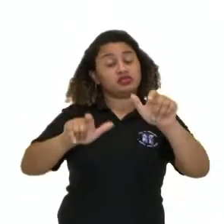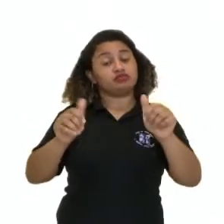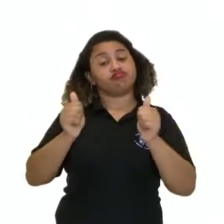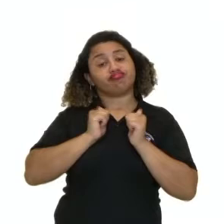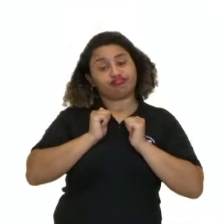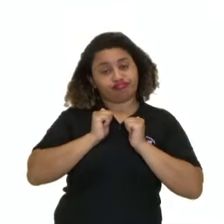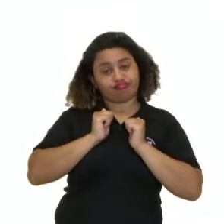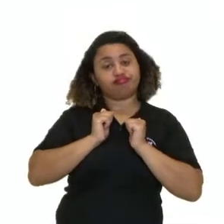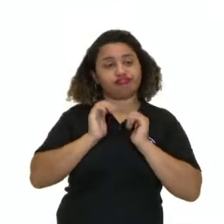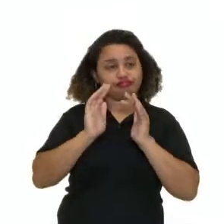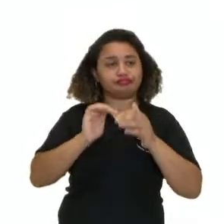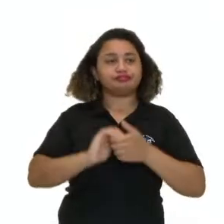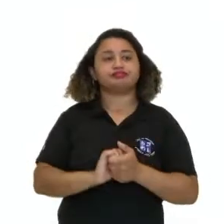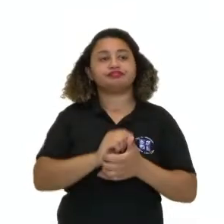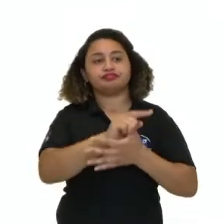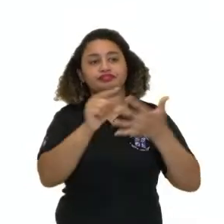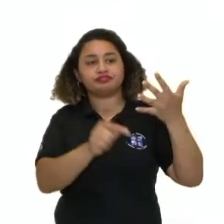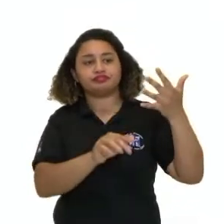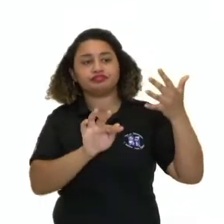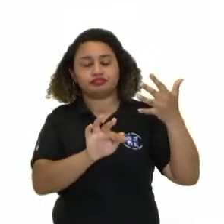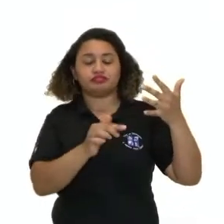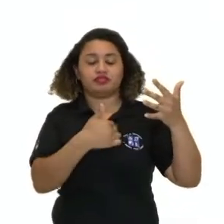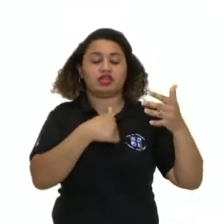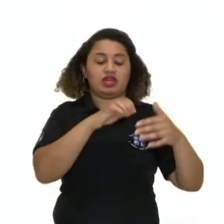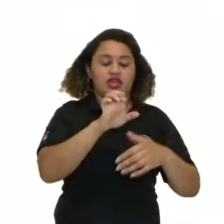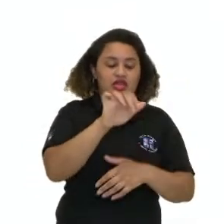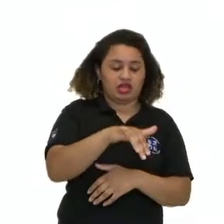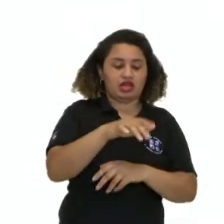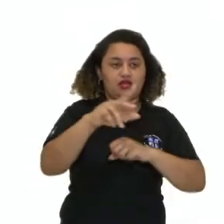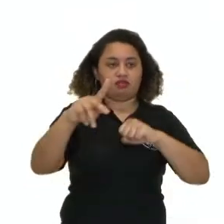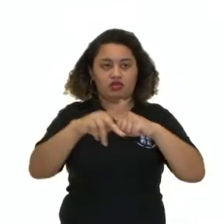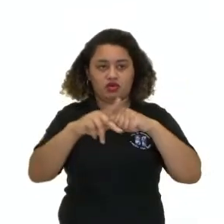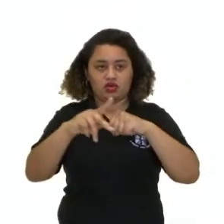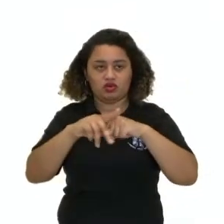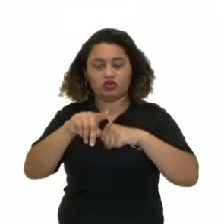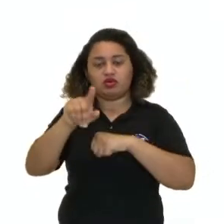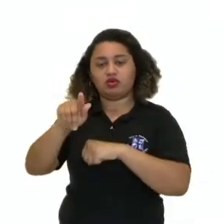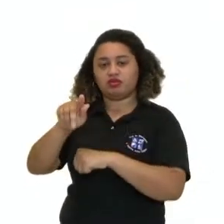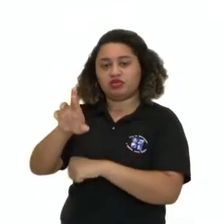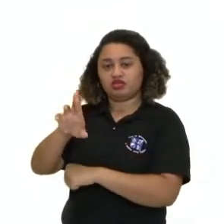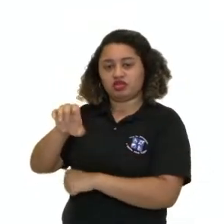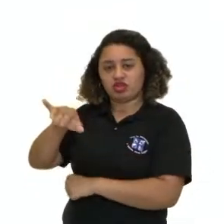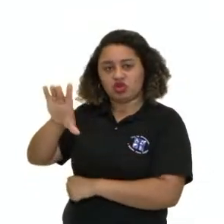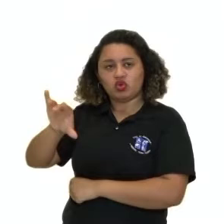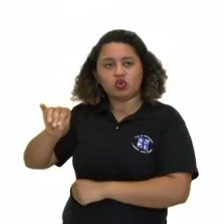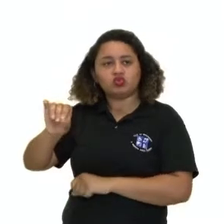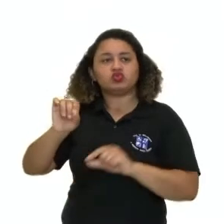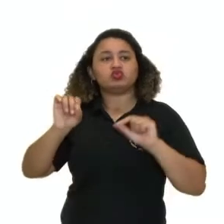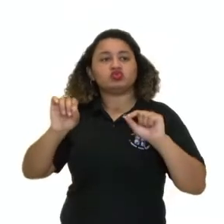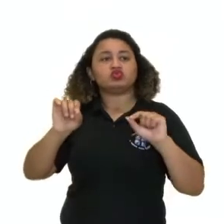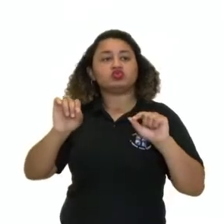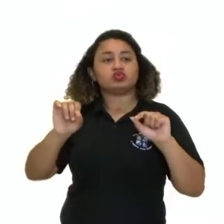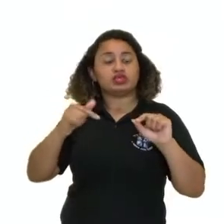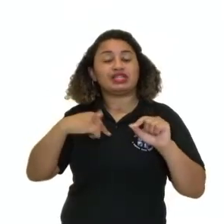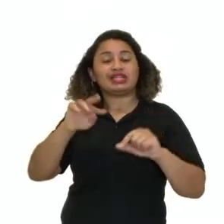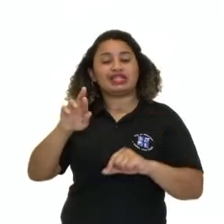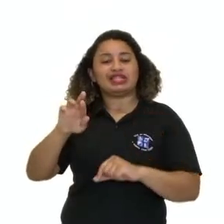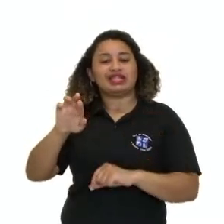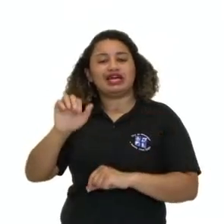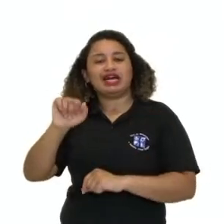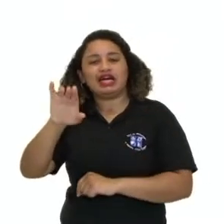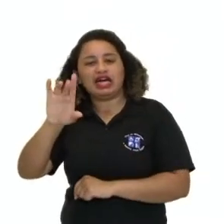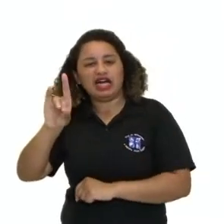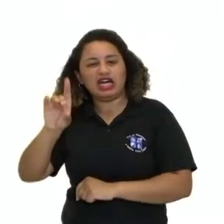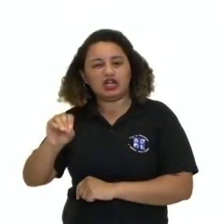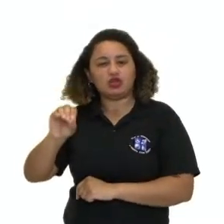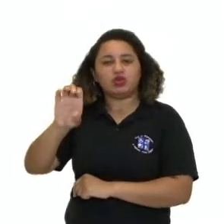sedentárias. Em mais pronome mais gerúndio, como em se tratando de, em se falando de. Então, nesse